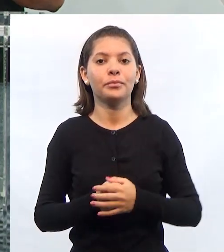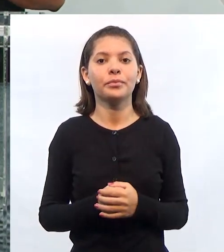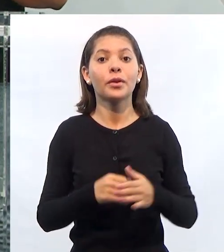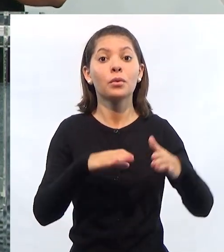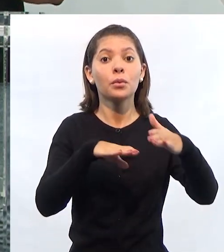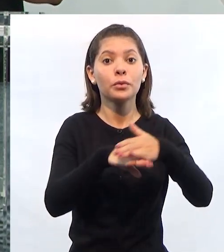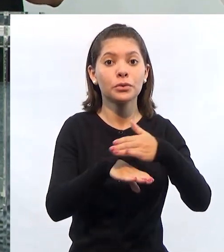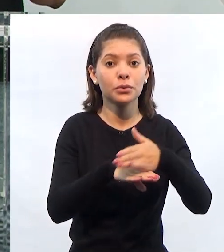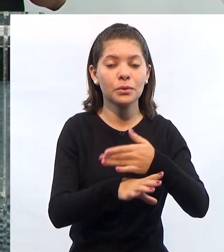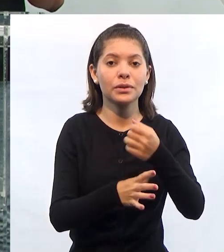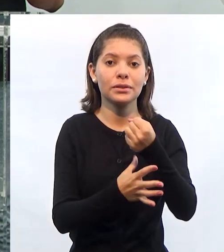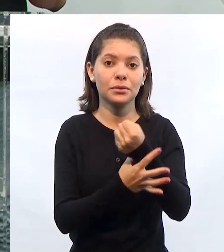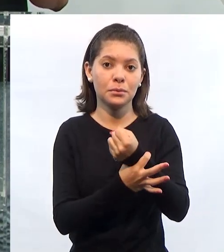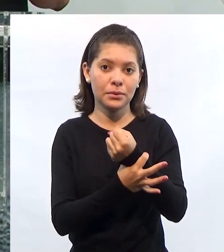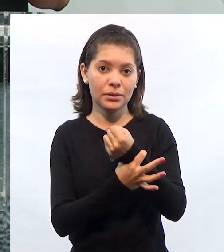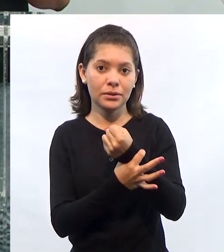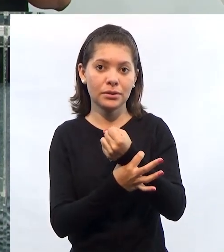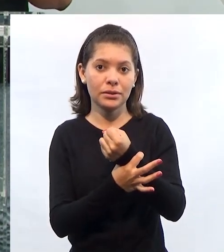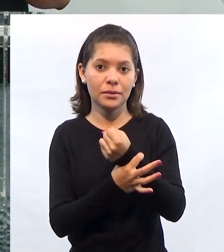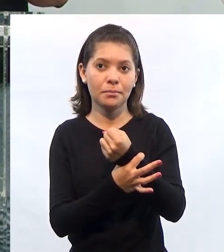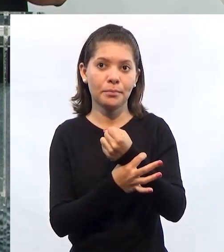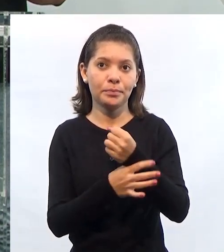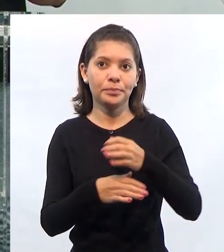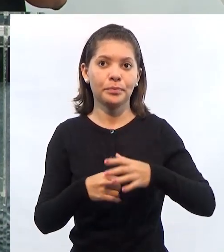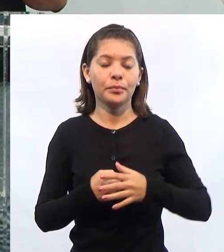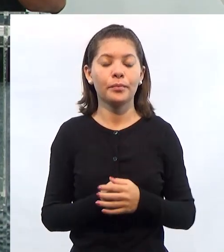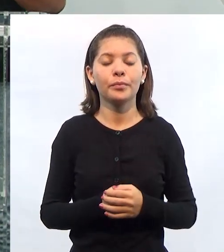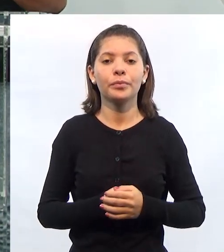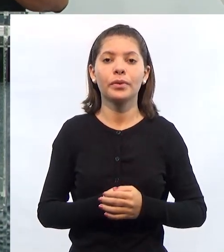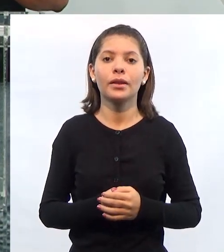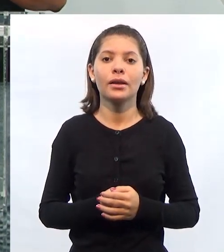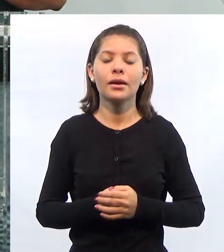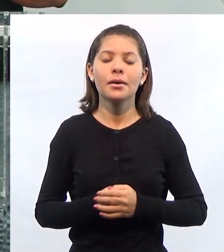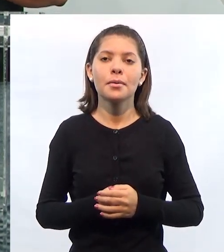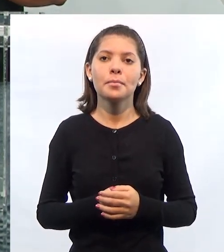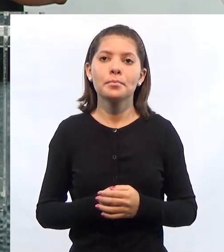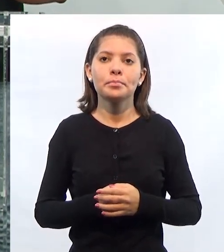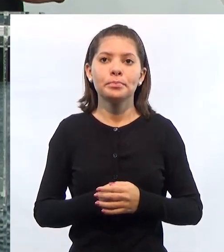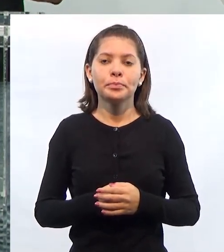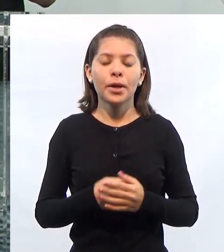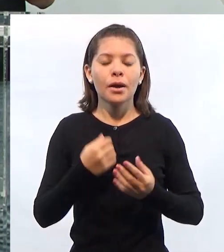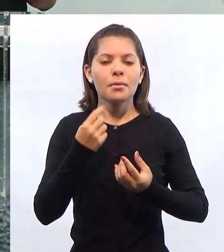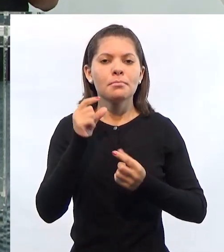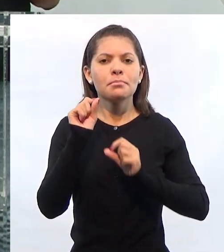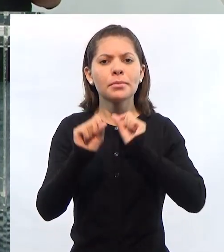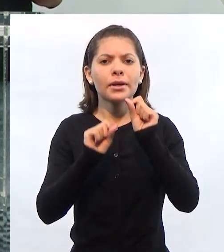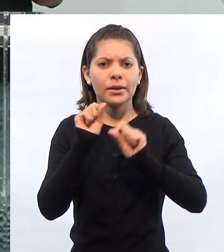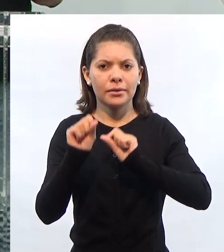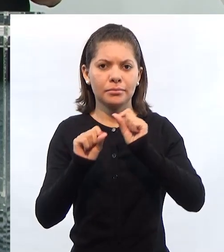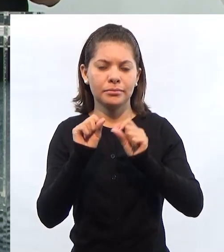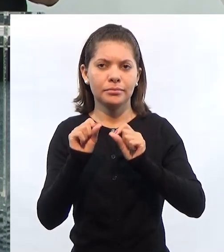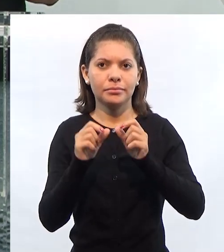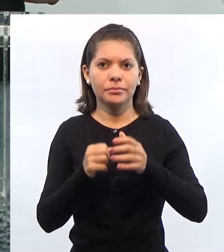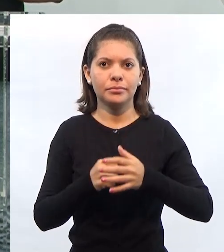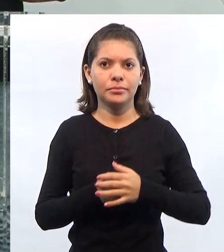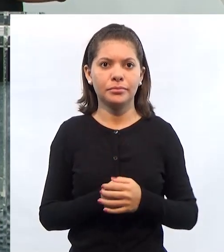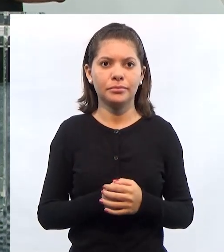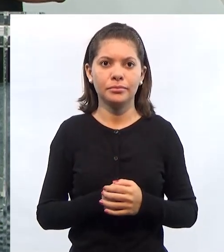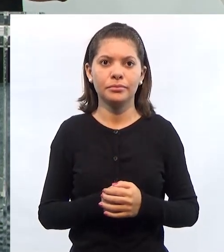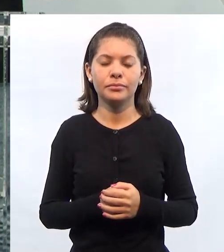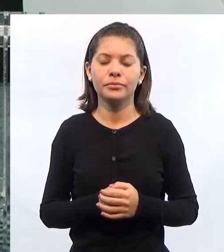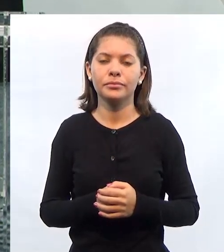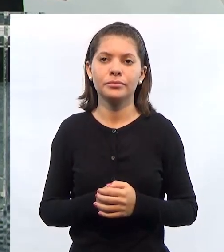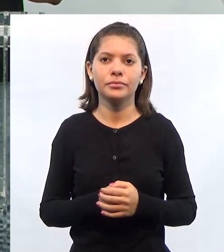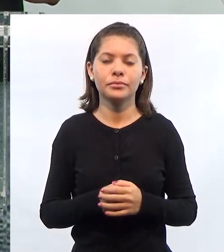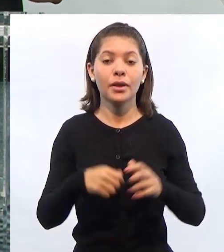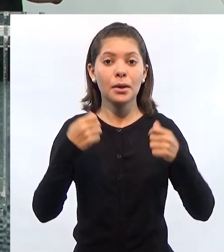O estoque de segurança, ele visa suprir flutuações na produção. Já o estoque pulmão,